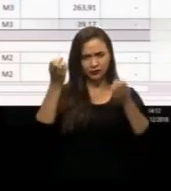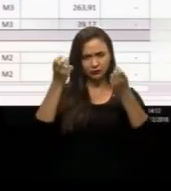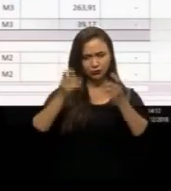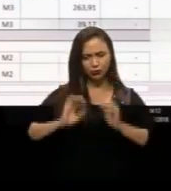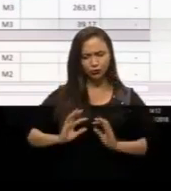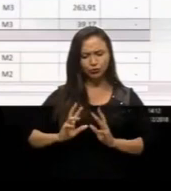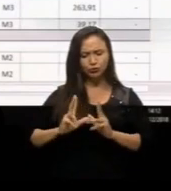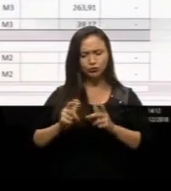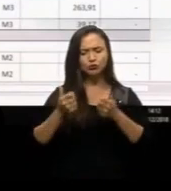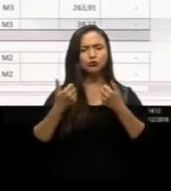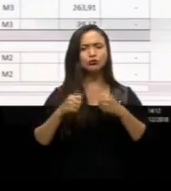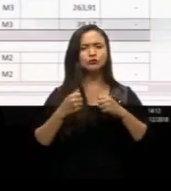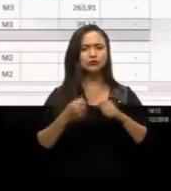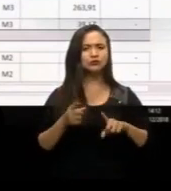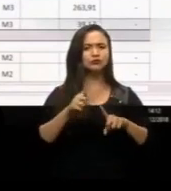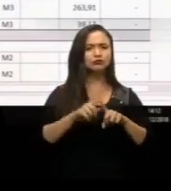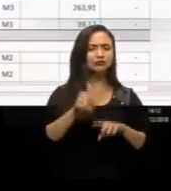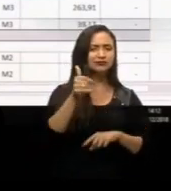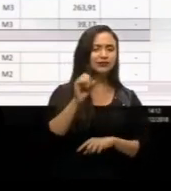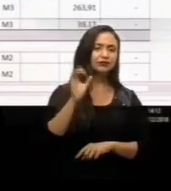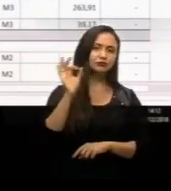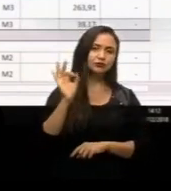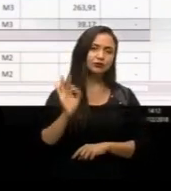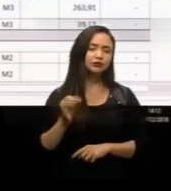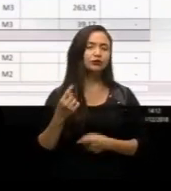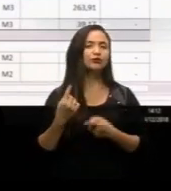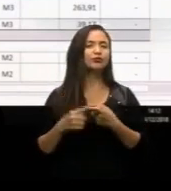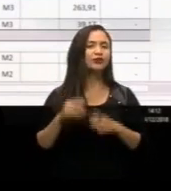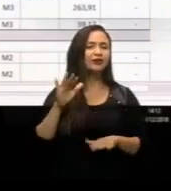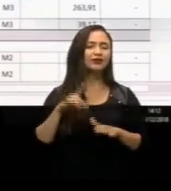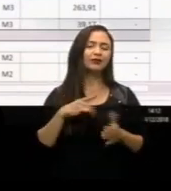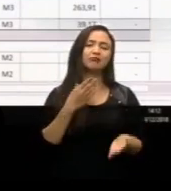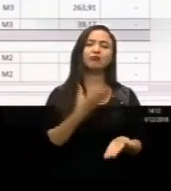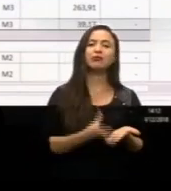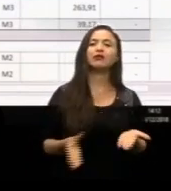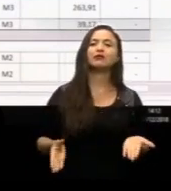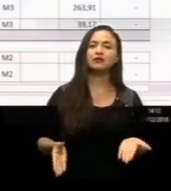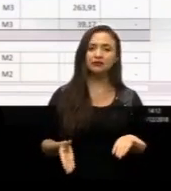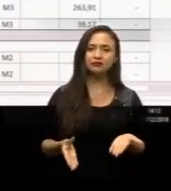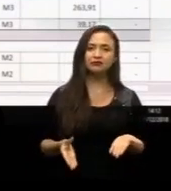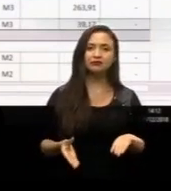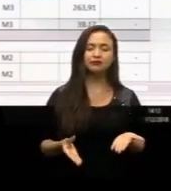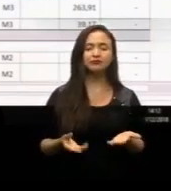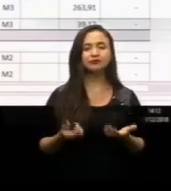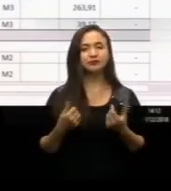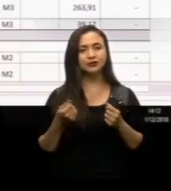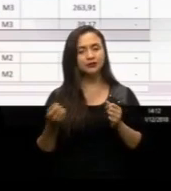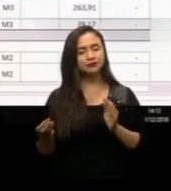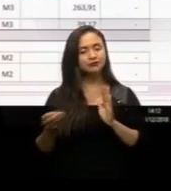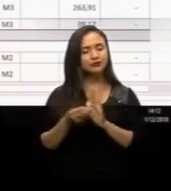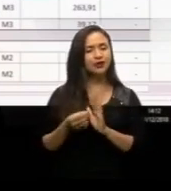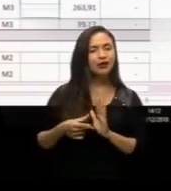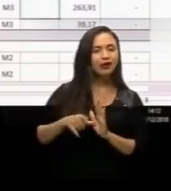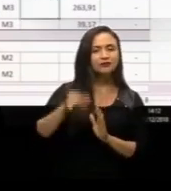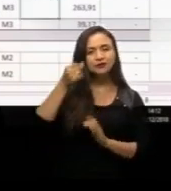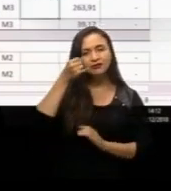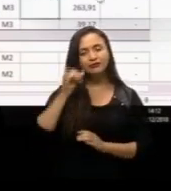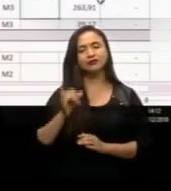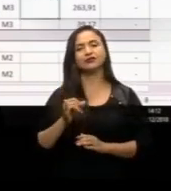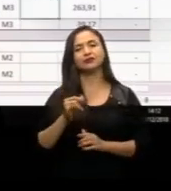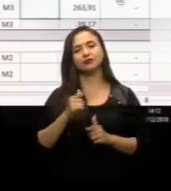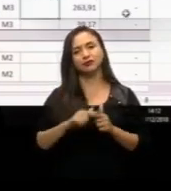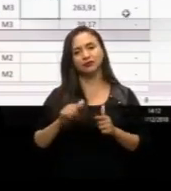tem que estar multiplicado por 10%. Por quê? Porque tem perdas. Tá? Então, a gente faz aqui vezes